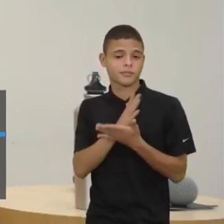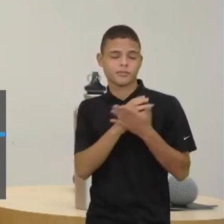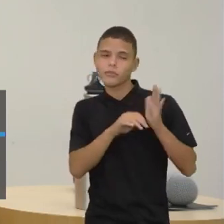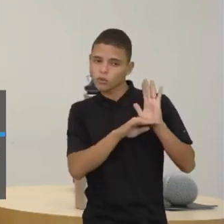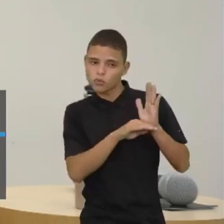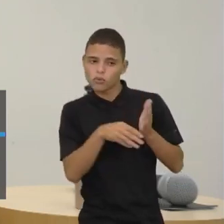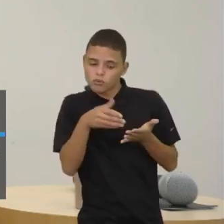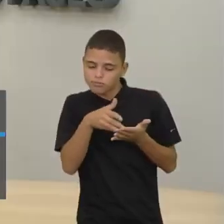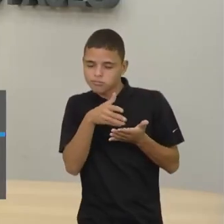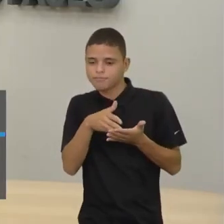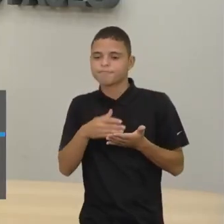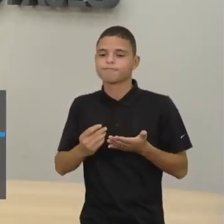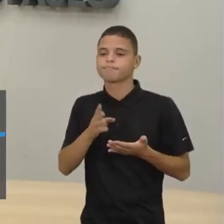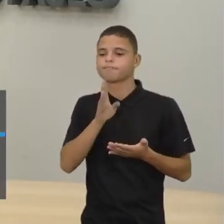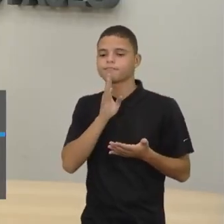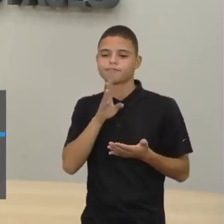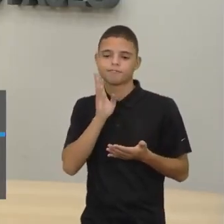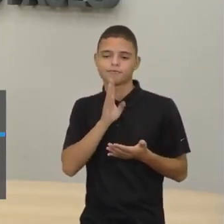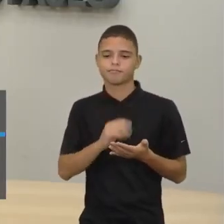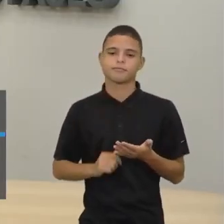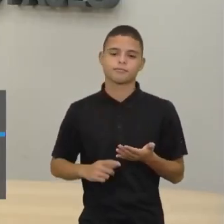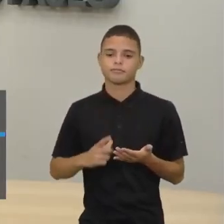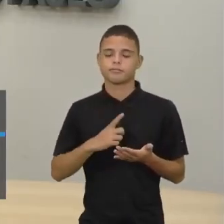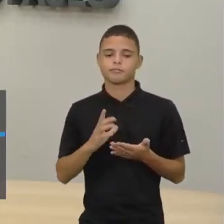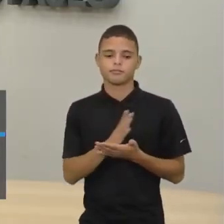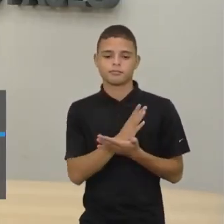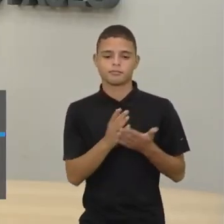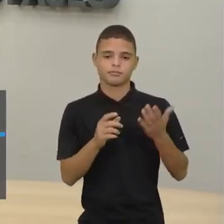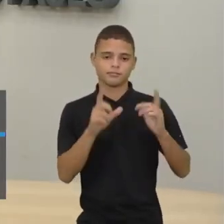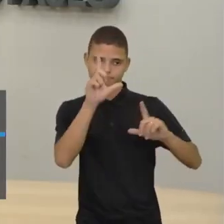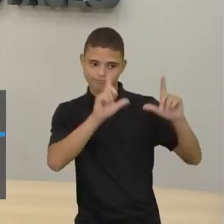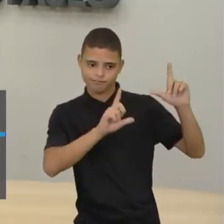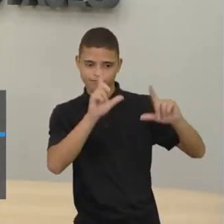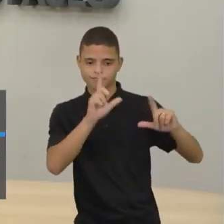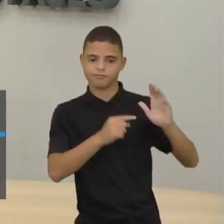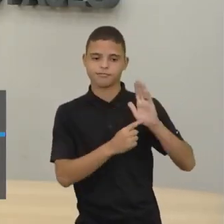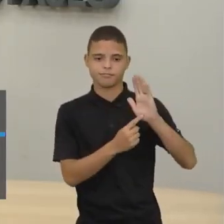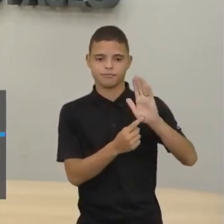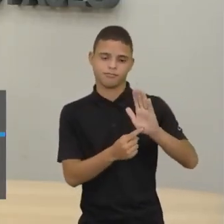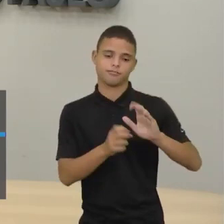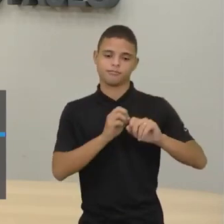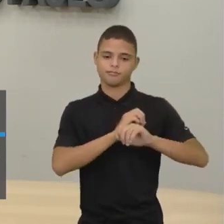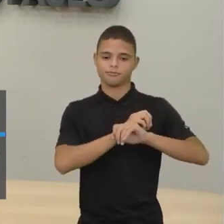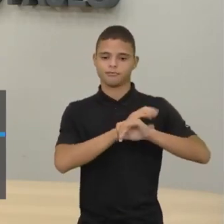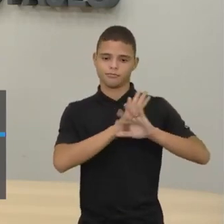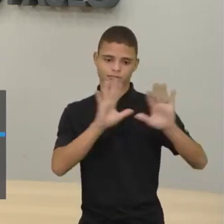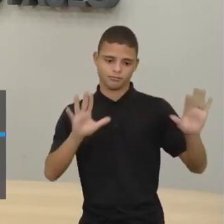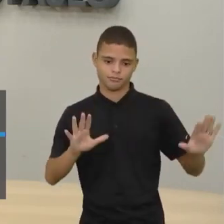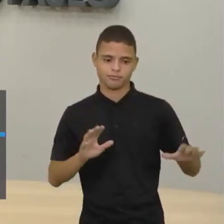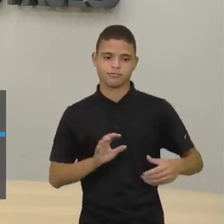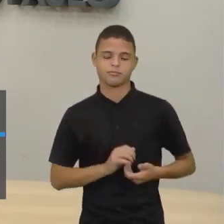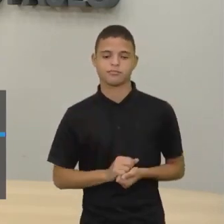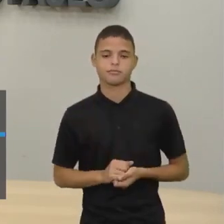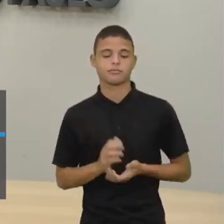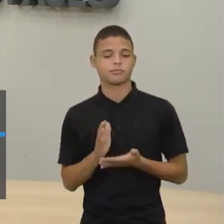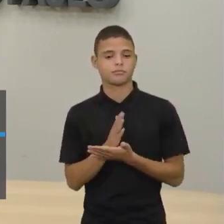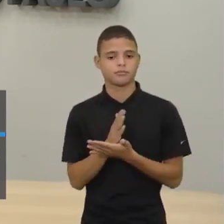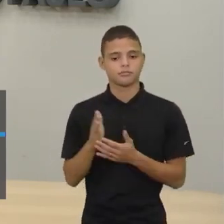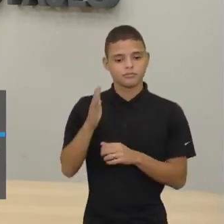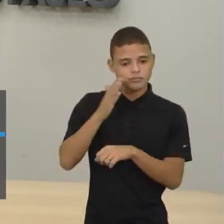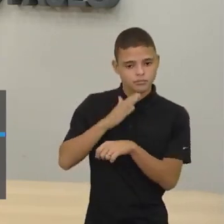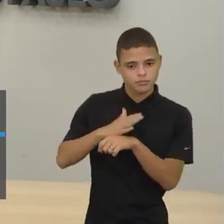tem livro, é bem bacana. Tem até seriados aí em canais aí que mostram, né, até as tentativas,